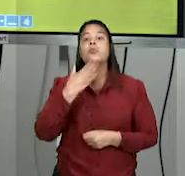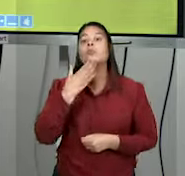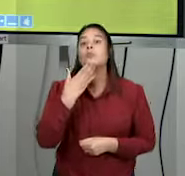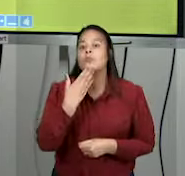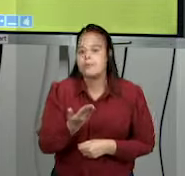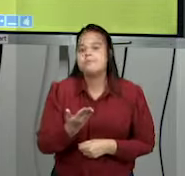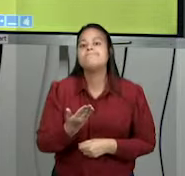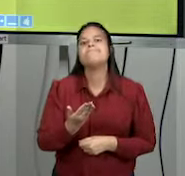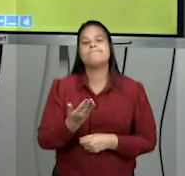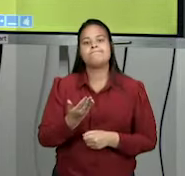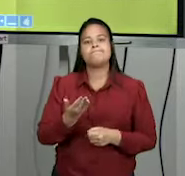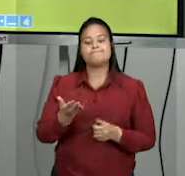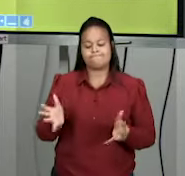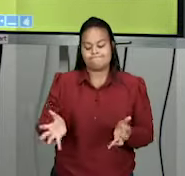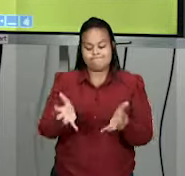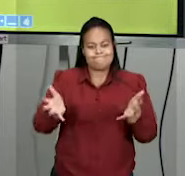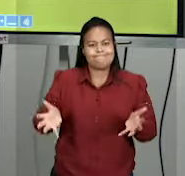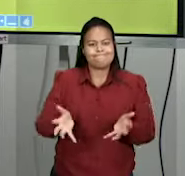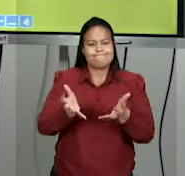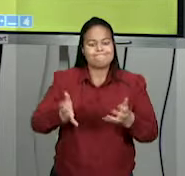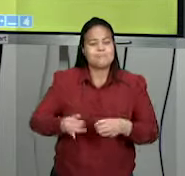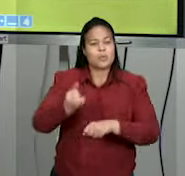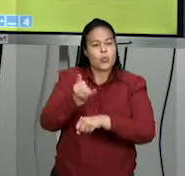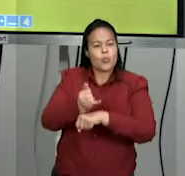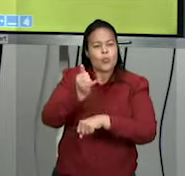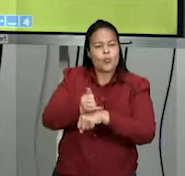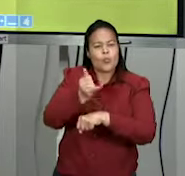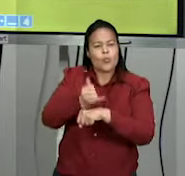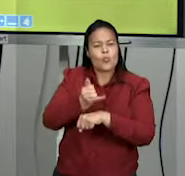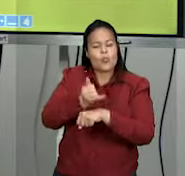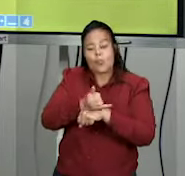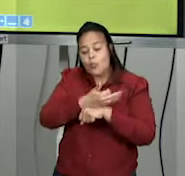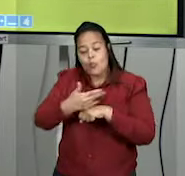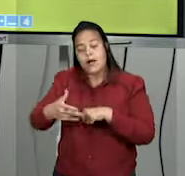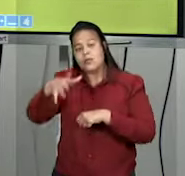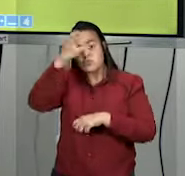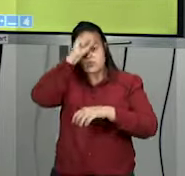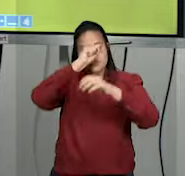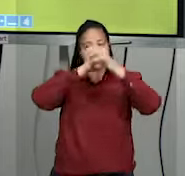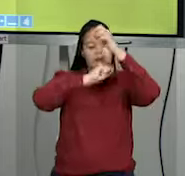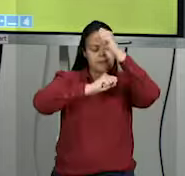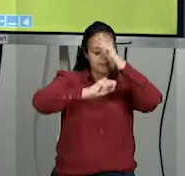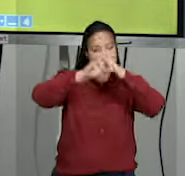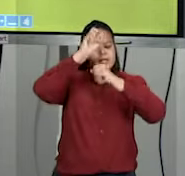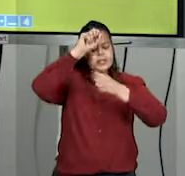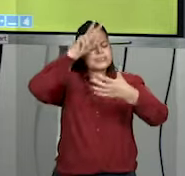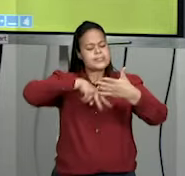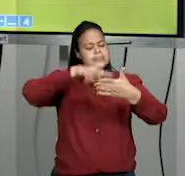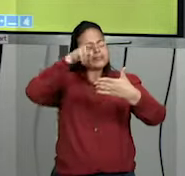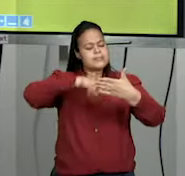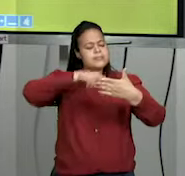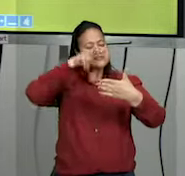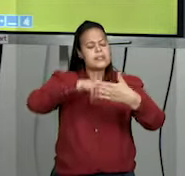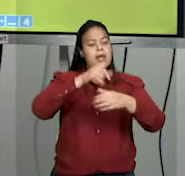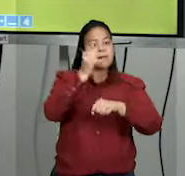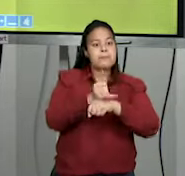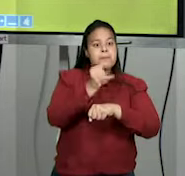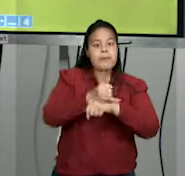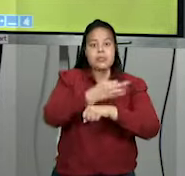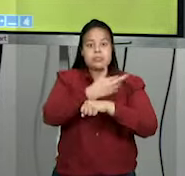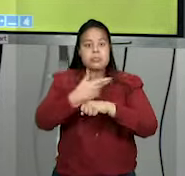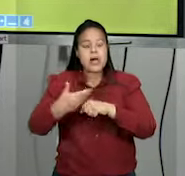manipulação do aço, né, a gente precisa aprender a usar aqueles metais que vão fazer ali a